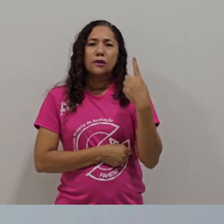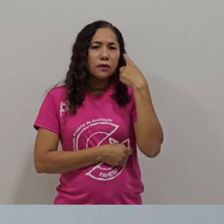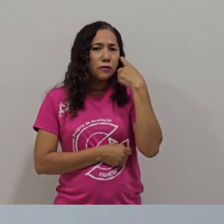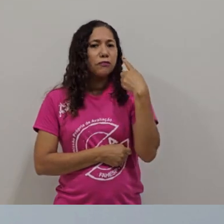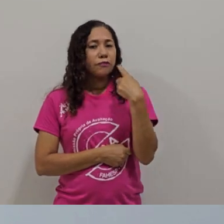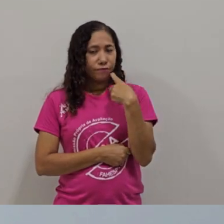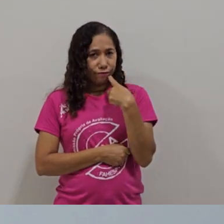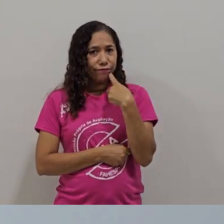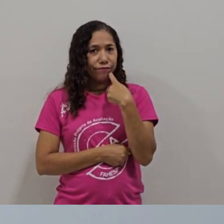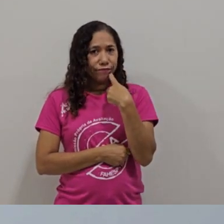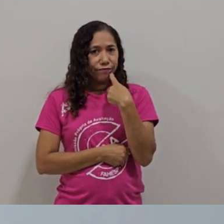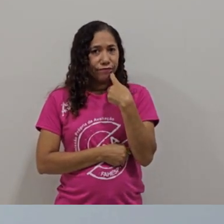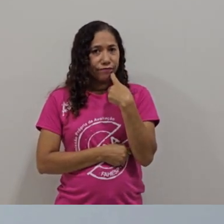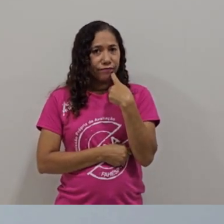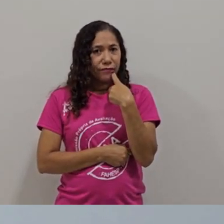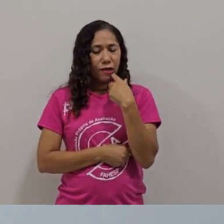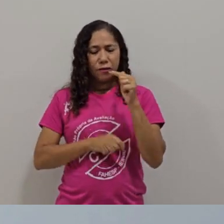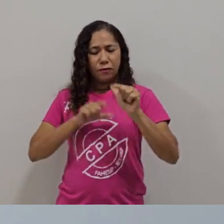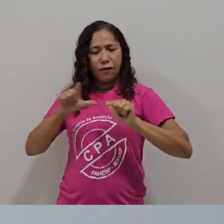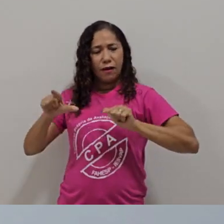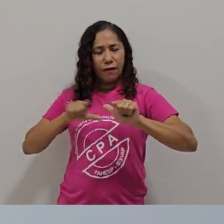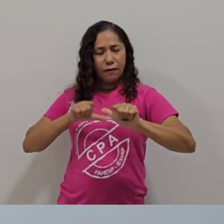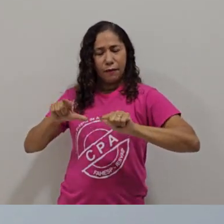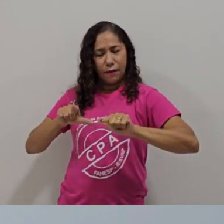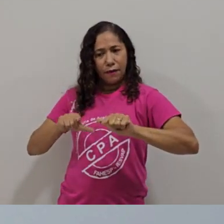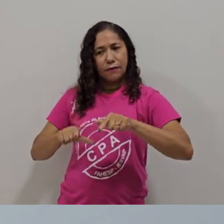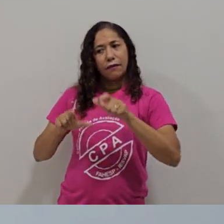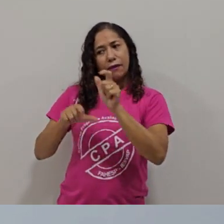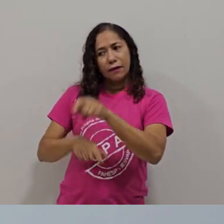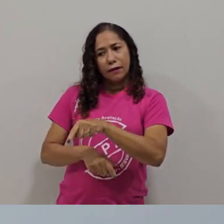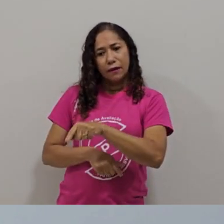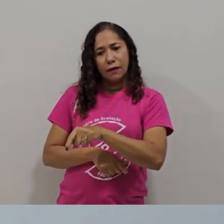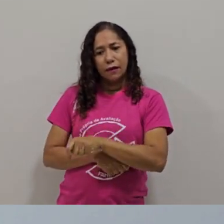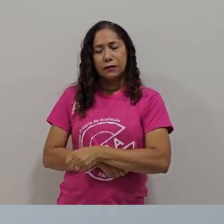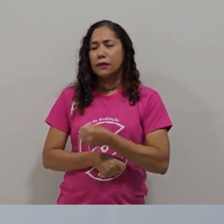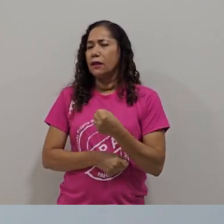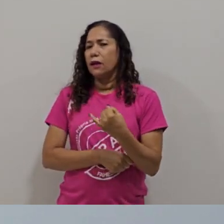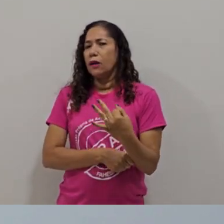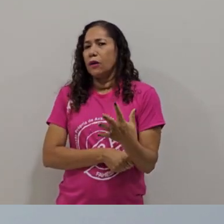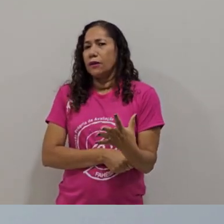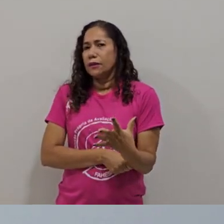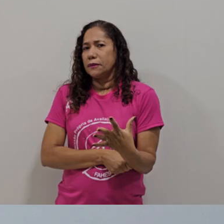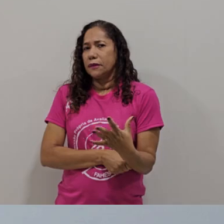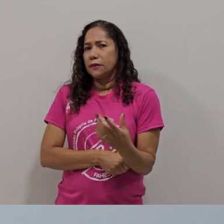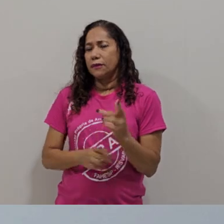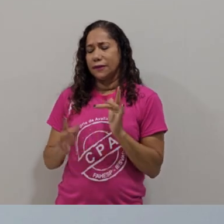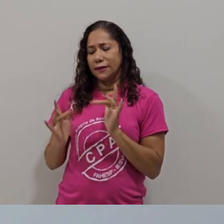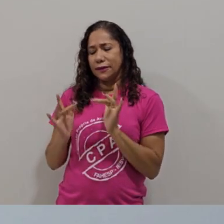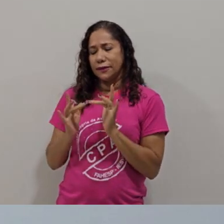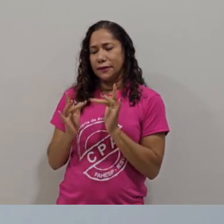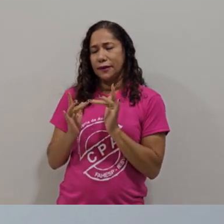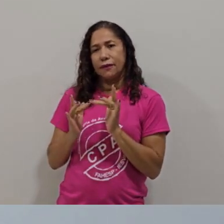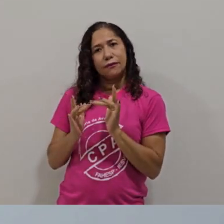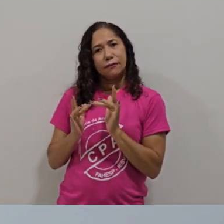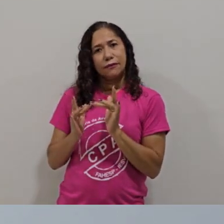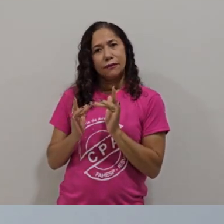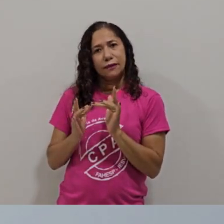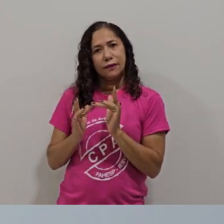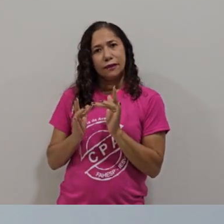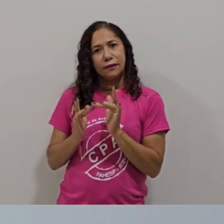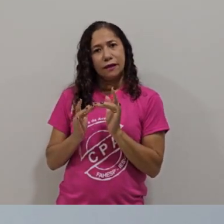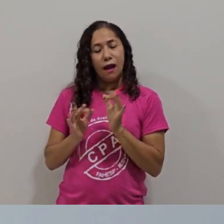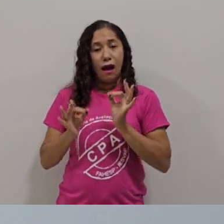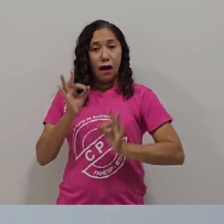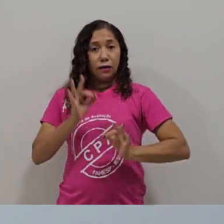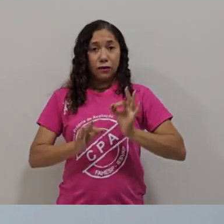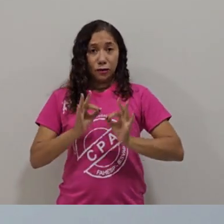auditiva a gente se encontra trabalhando em algum estabelecimento? Quantas pessoas a gente consegue ter um contato? Então, além da discriminação dentro da própria